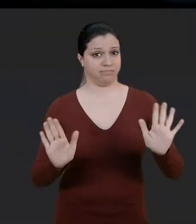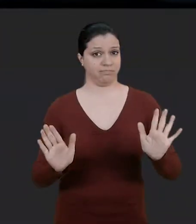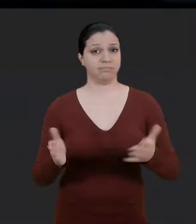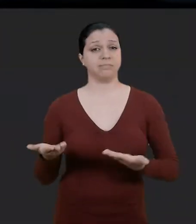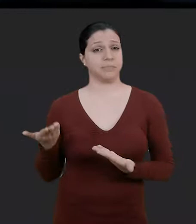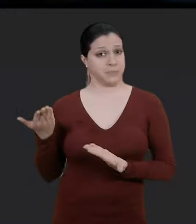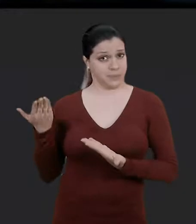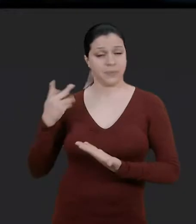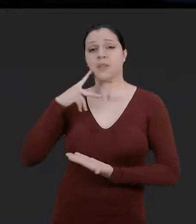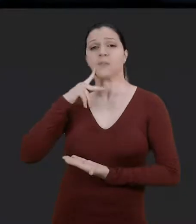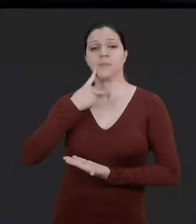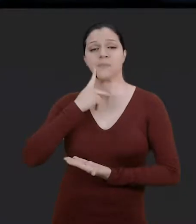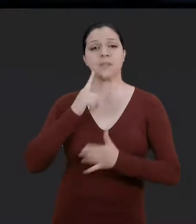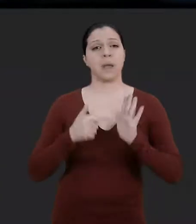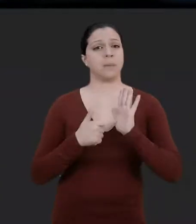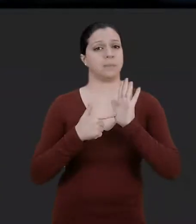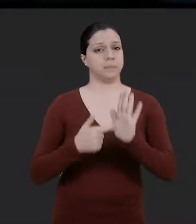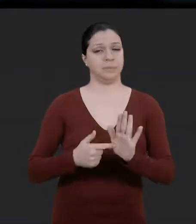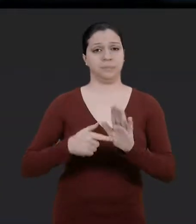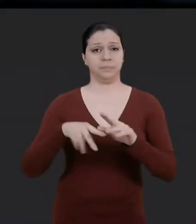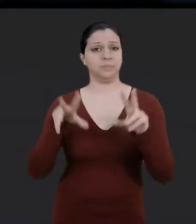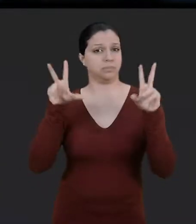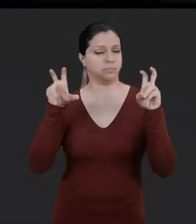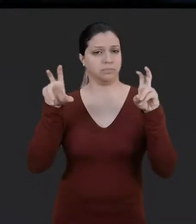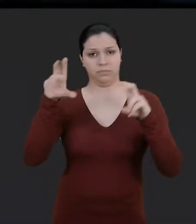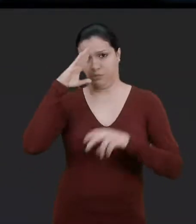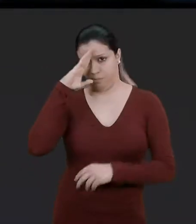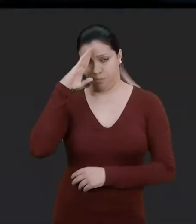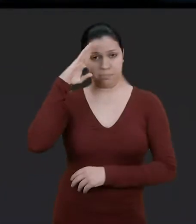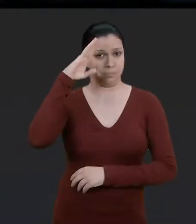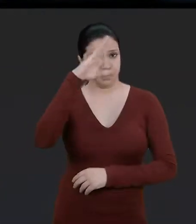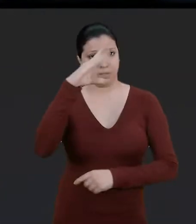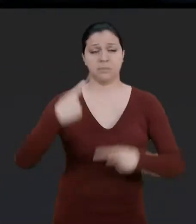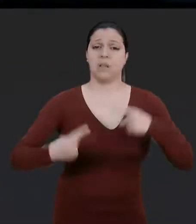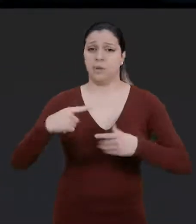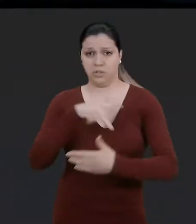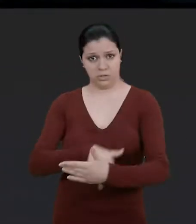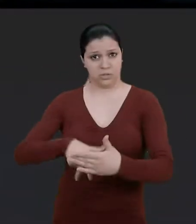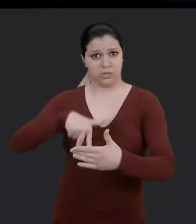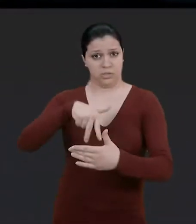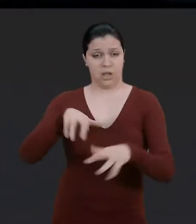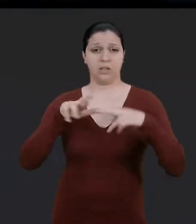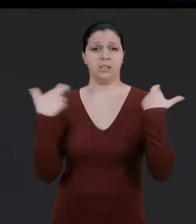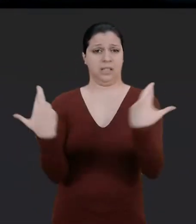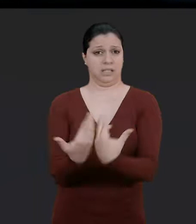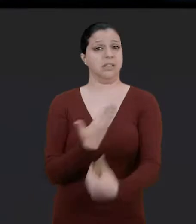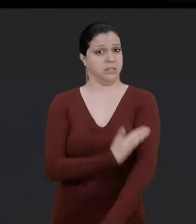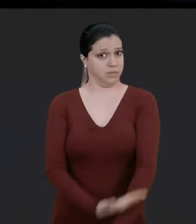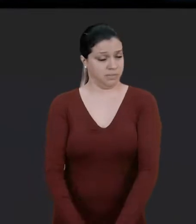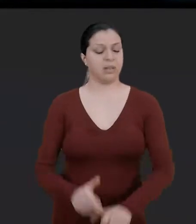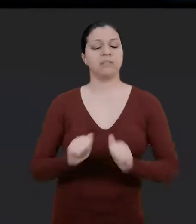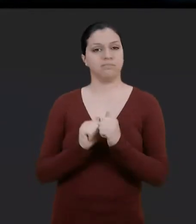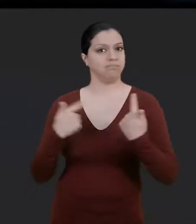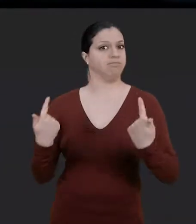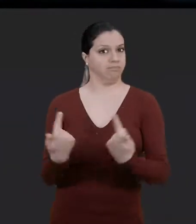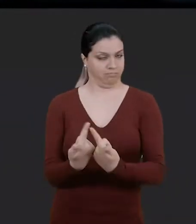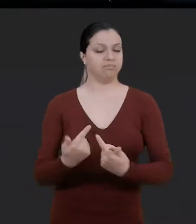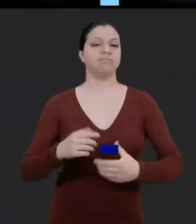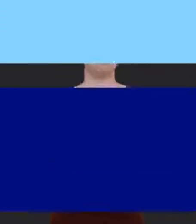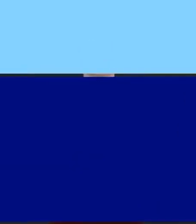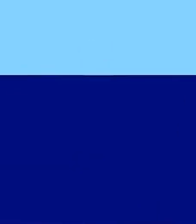Olá, eu sou Alessandro Perim e apresento os principais assuntos debatidos na tribuna durante as sessões plenárias da